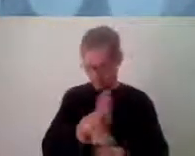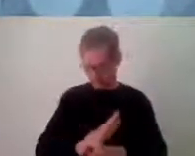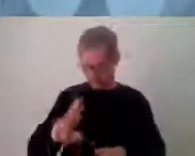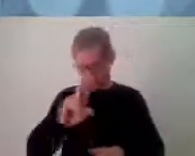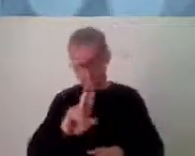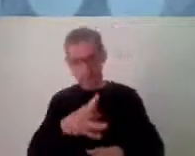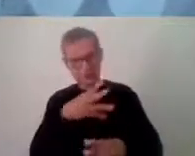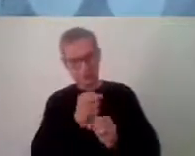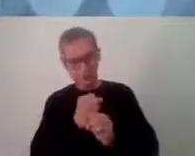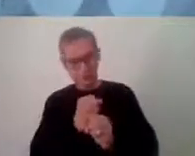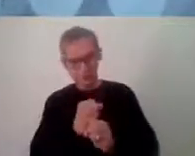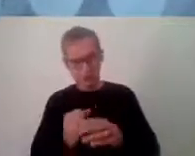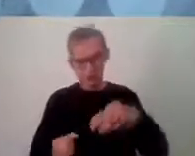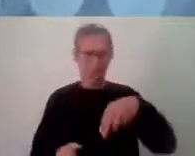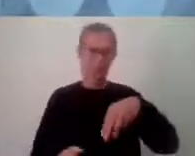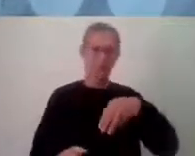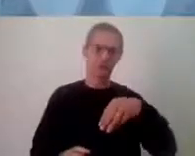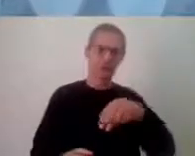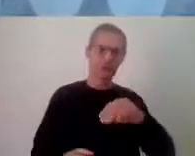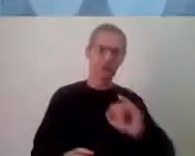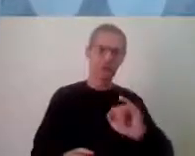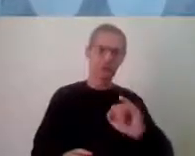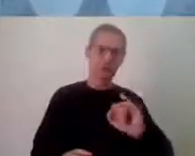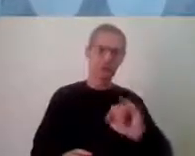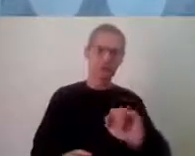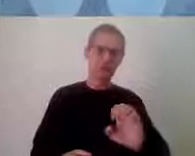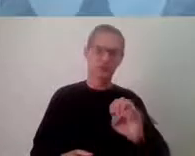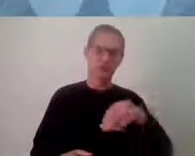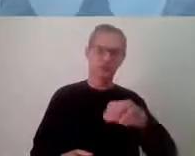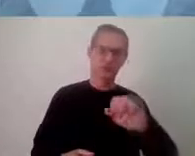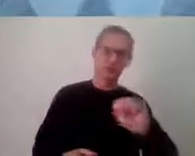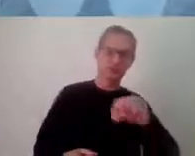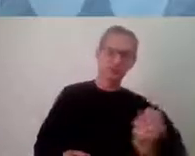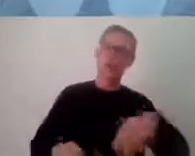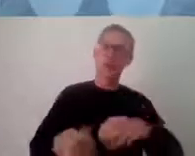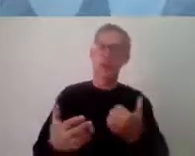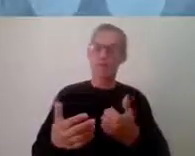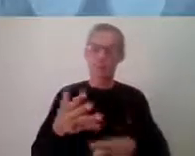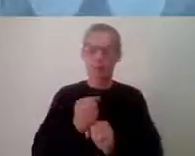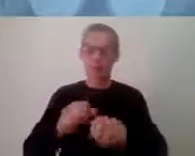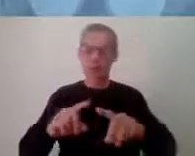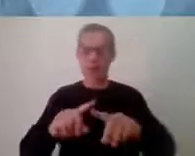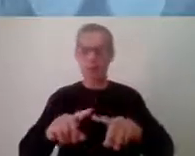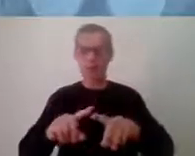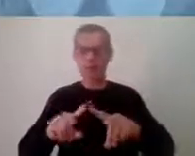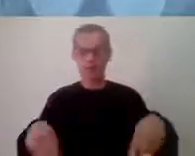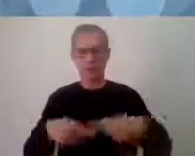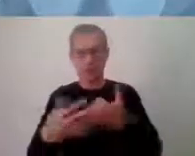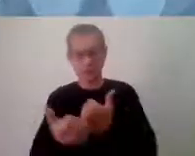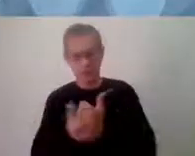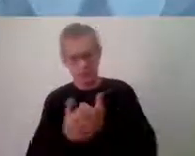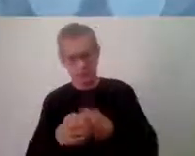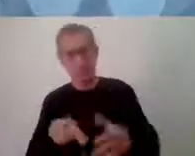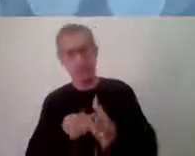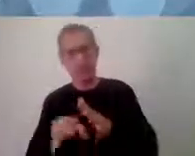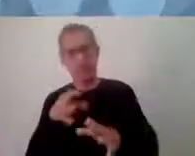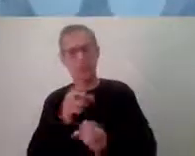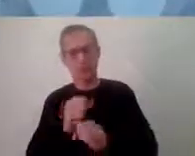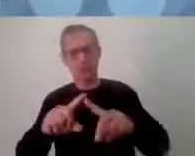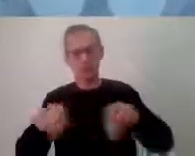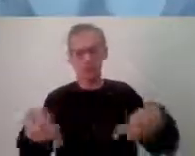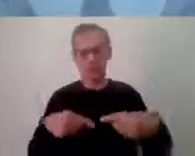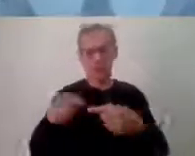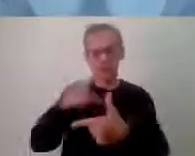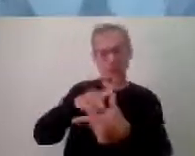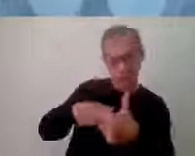utilizar a soma de Riemann para calcular a área aproximada, para fazer uma estimativa de uma área,